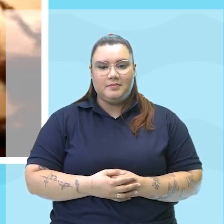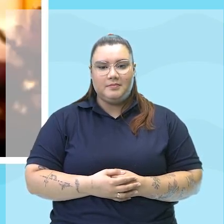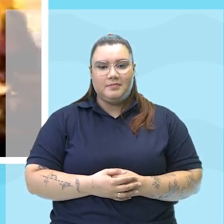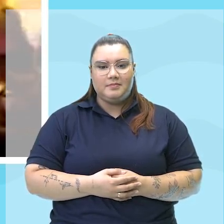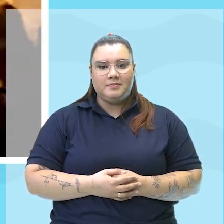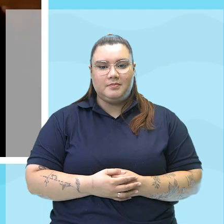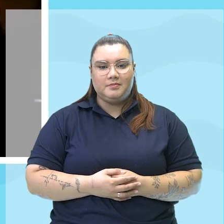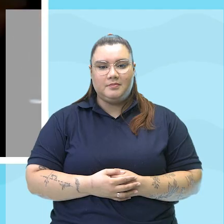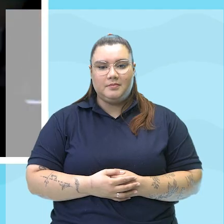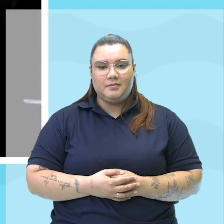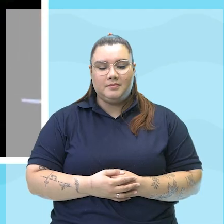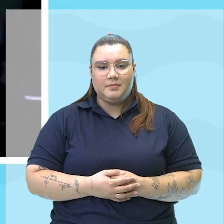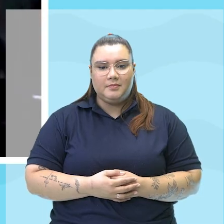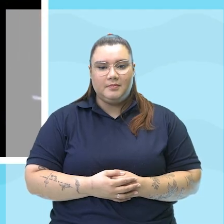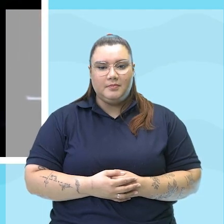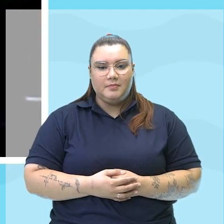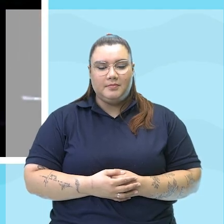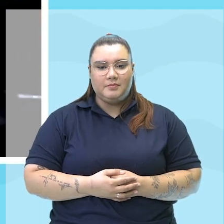coreografia.